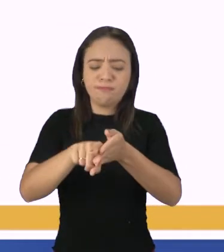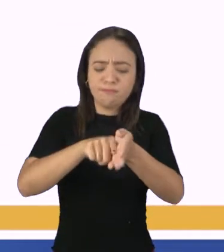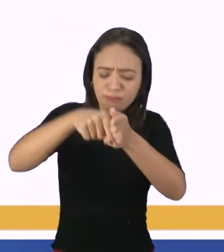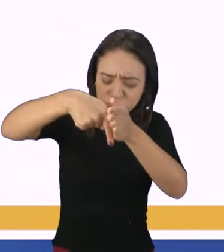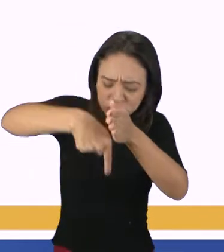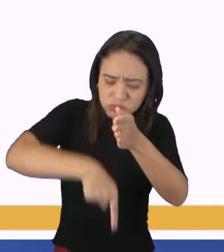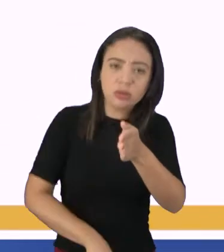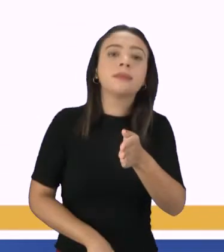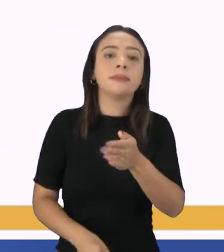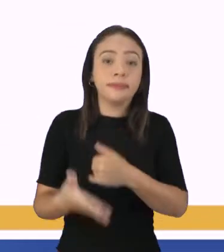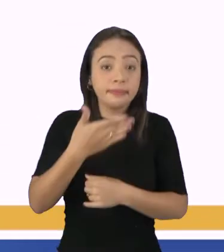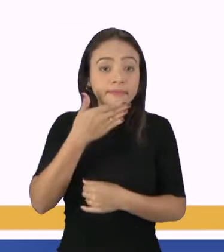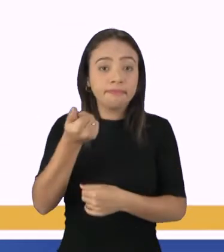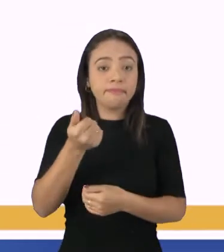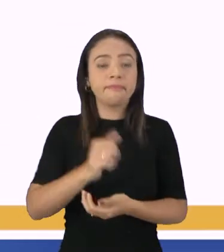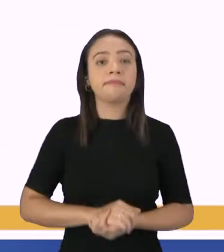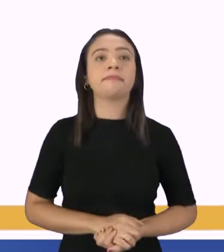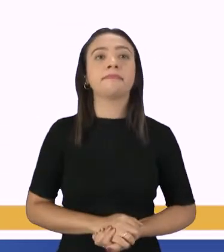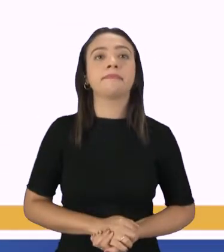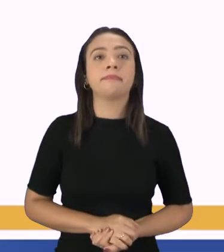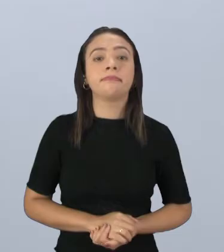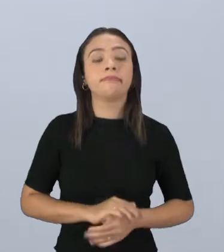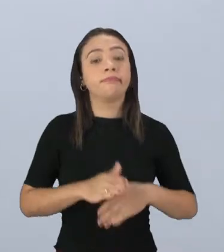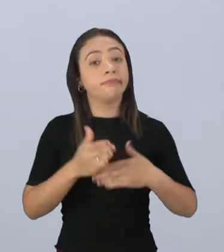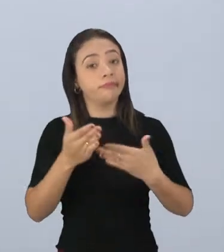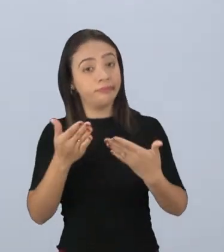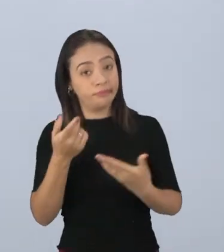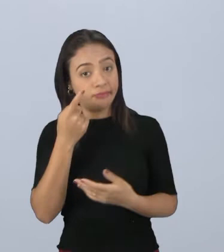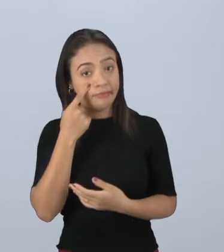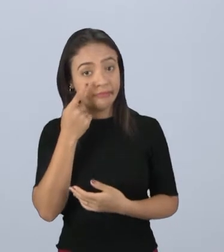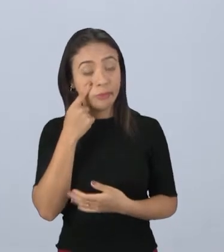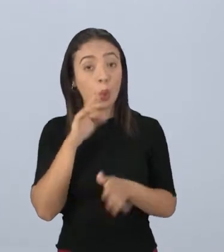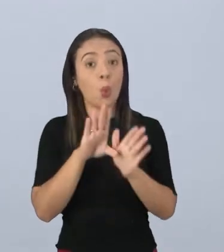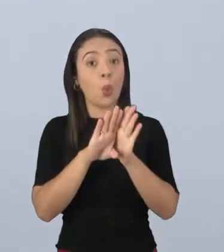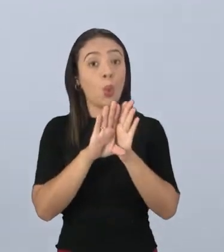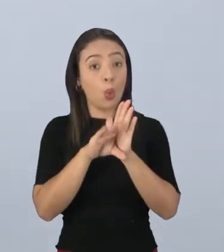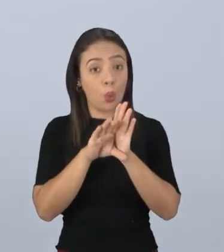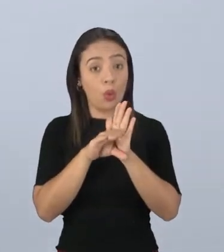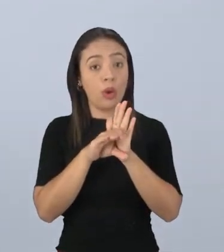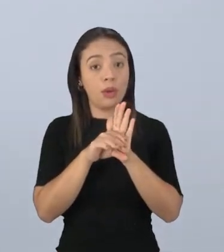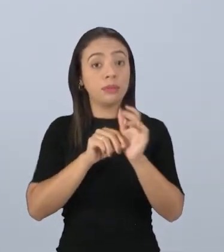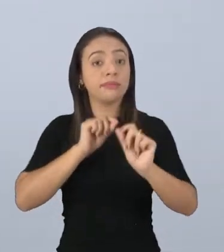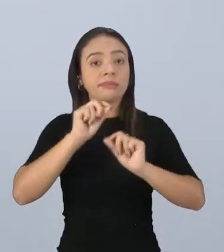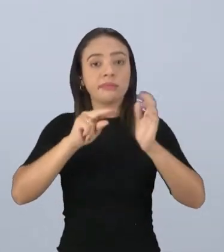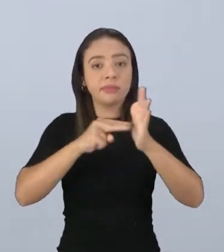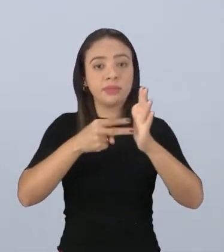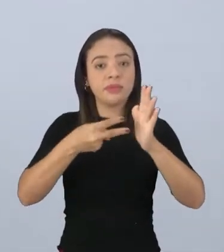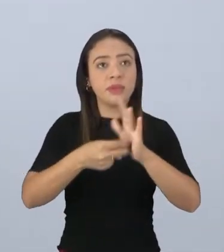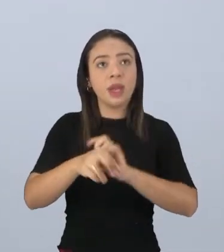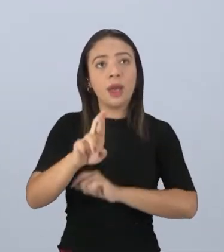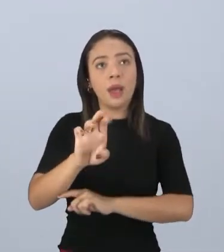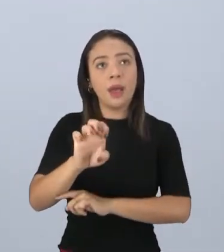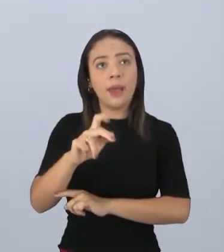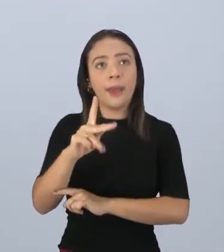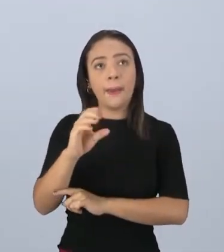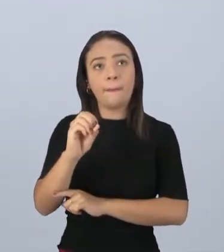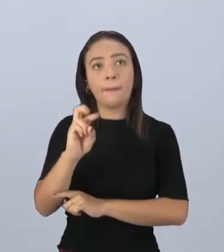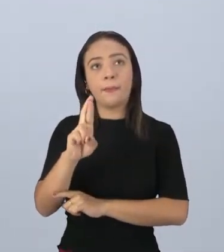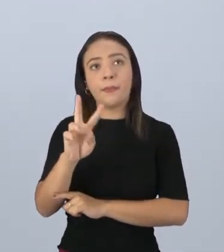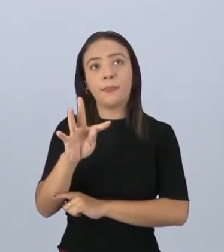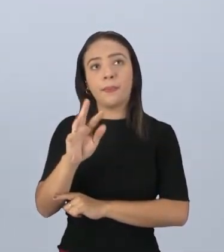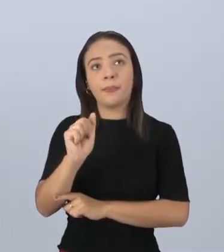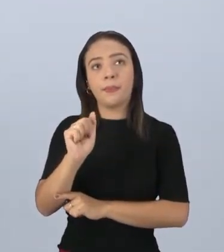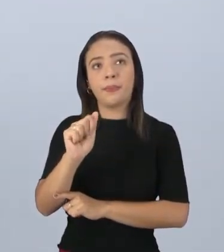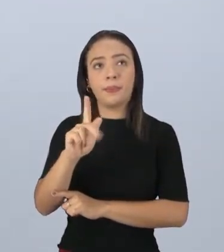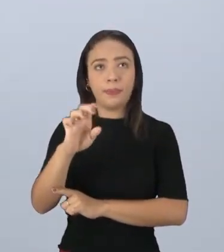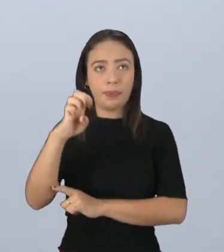assunto em foco. Bom, estivemos aqui diante de um conceito da reportagem. Agora nós vamos ler um